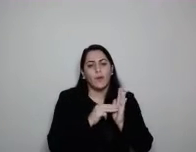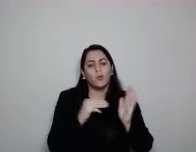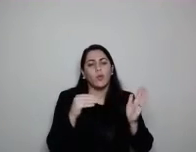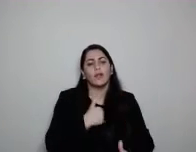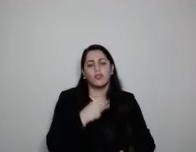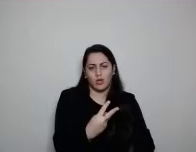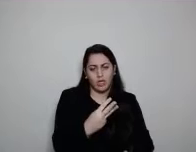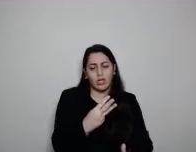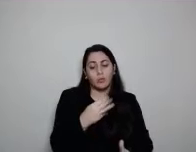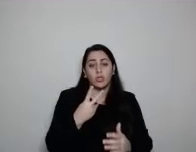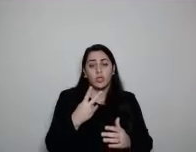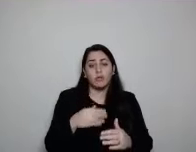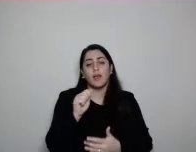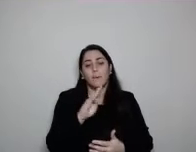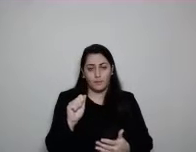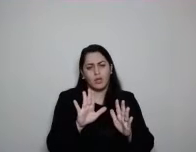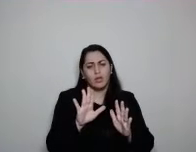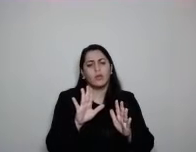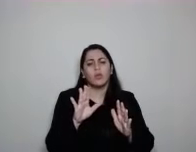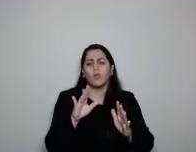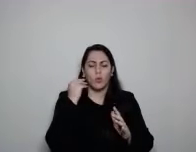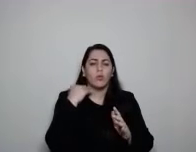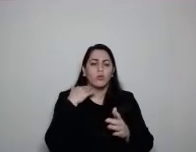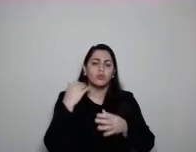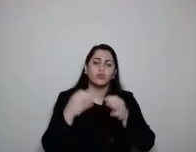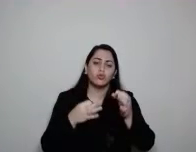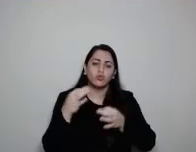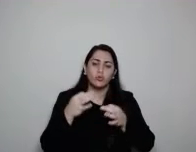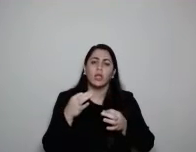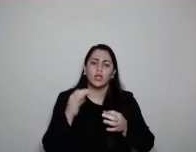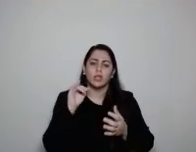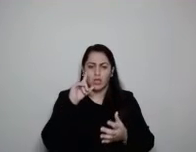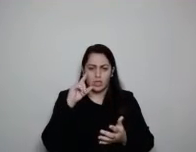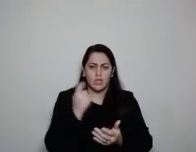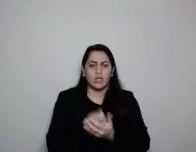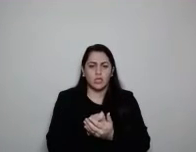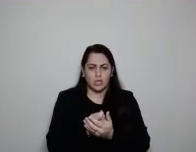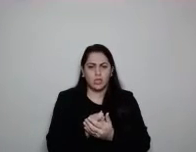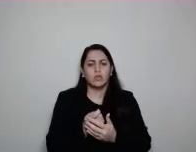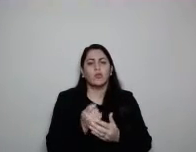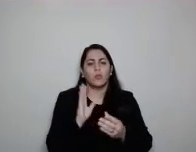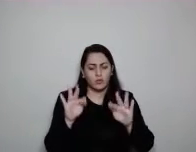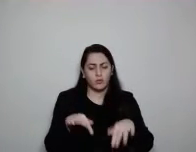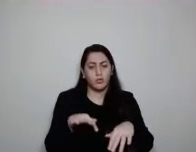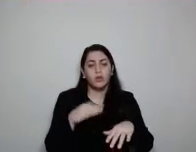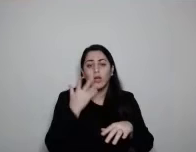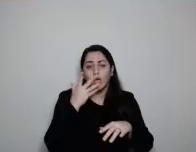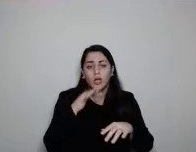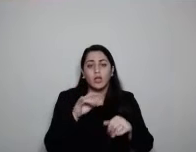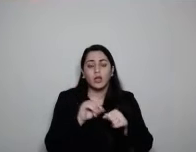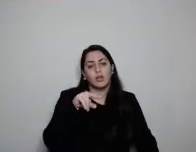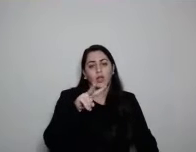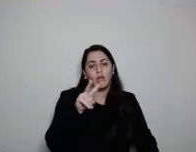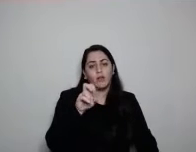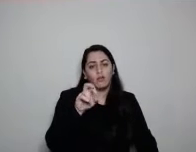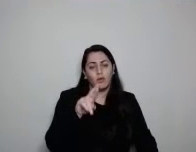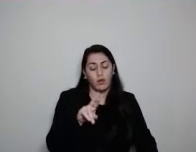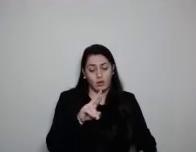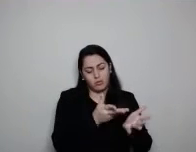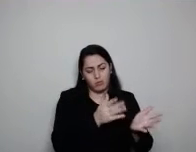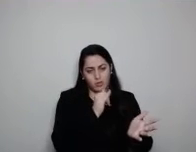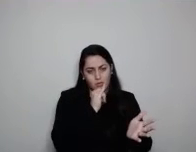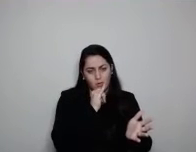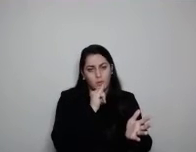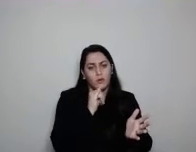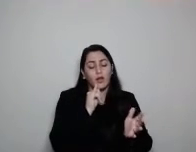exemplo. E depois que ela terminar o método Denver, já está transitado em julgado. Mas ela já prevê